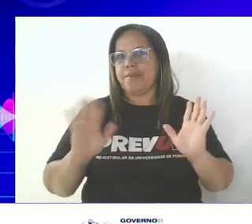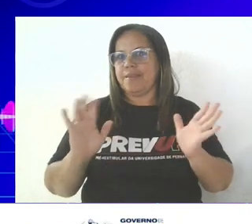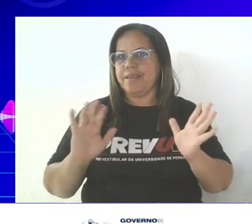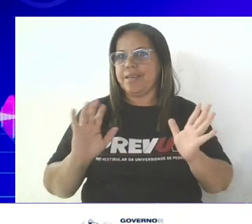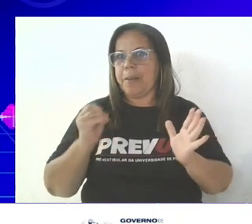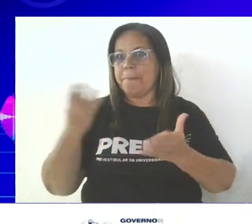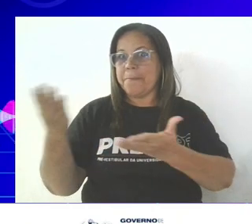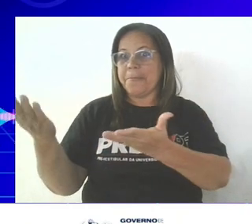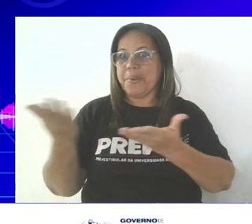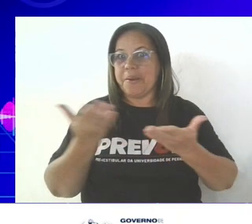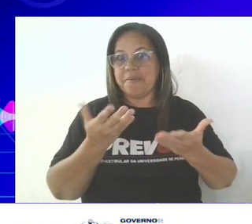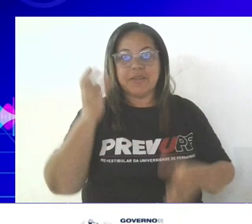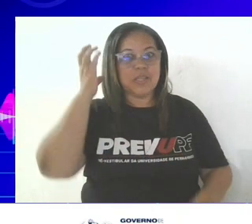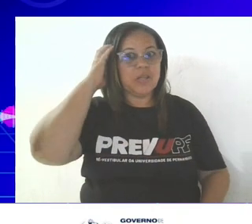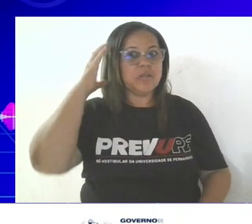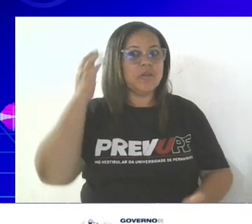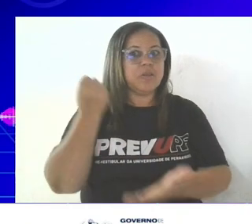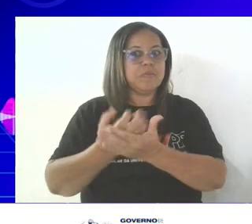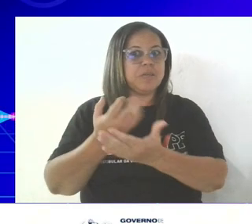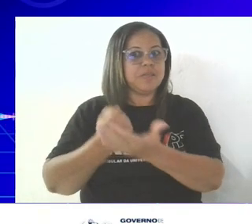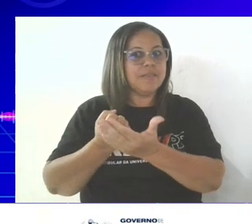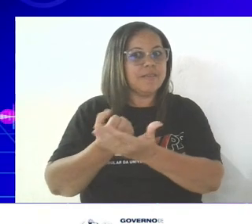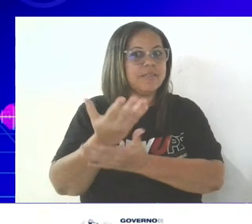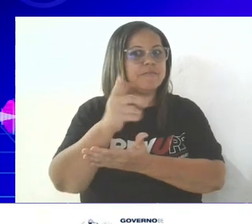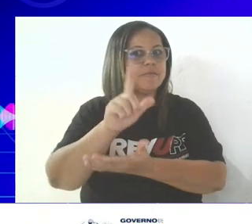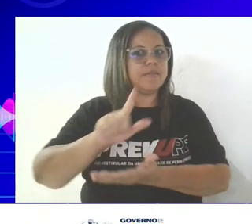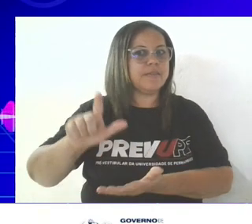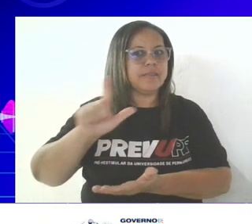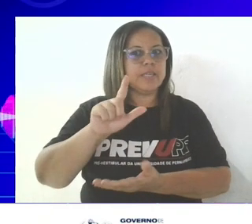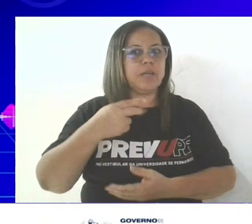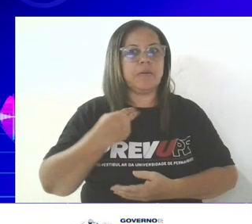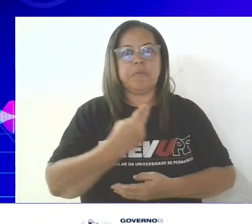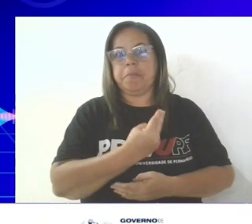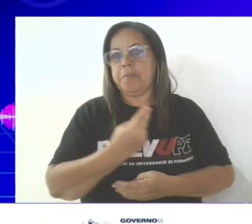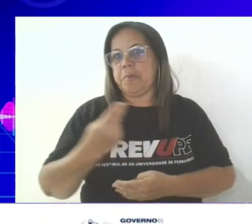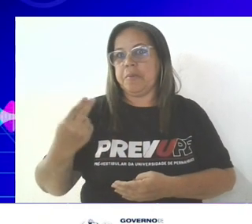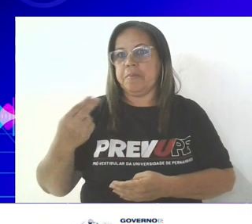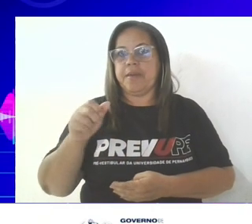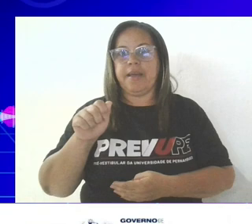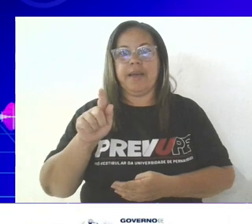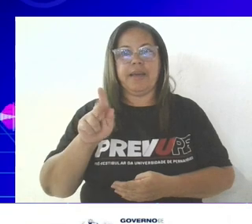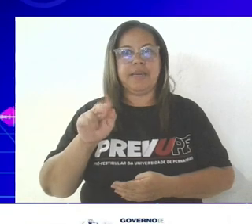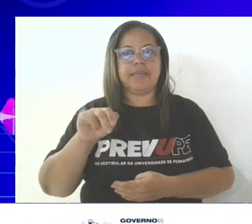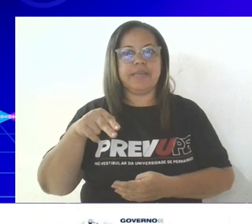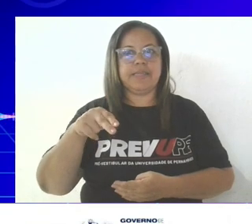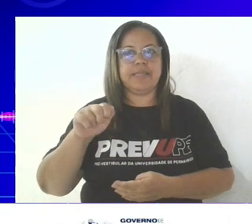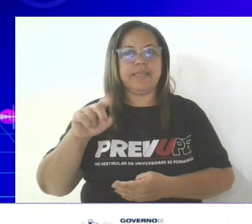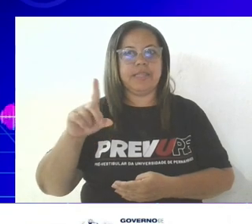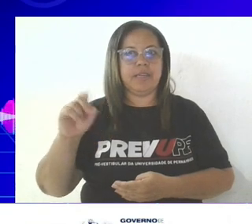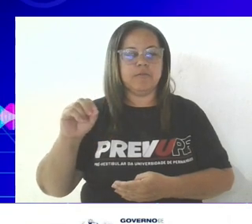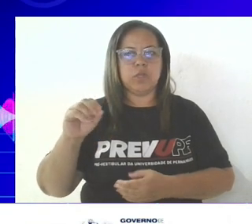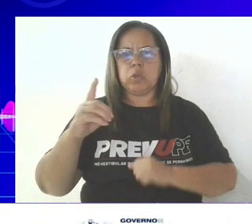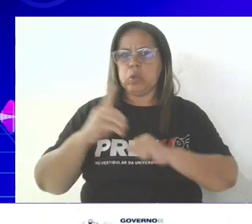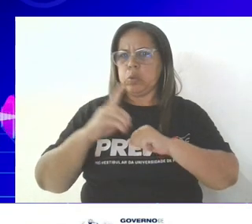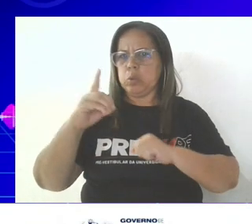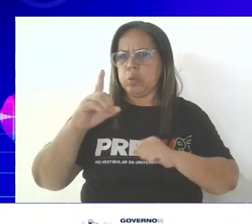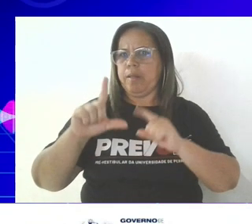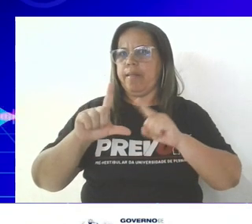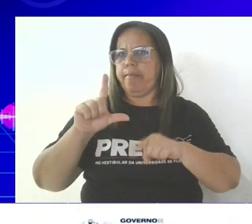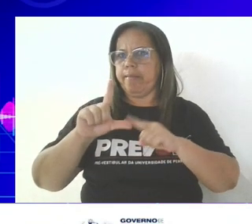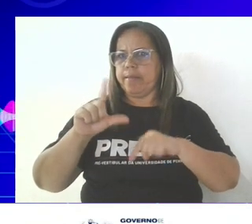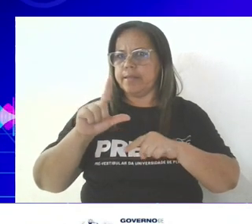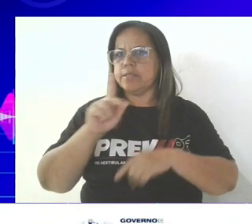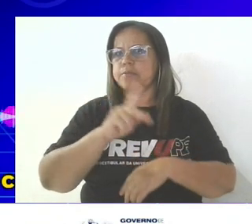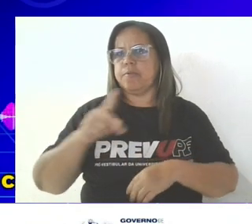E aí pessoal bem-vindos ao nosso podcast literário meu nome é Agnaldo Gomes sou Doutor em letras e docente formador no